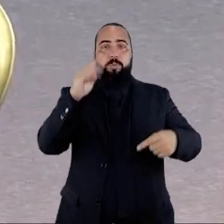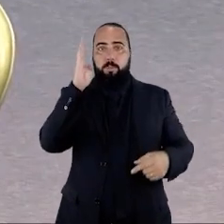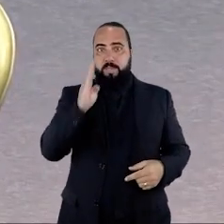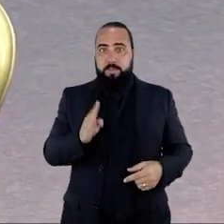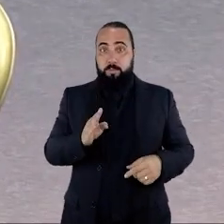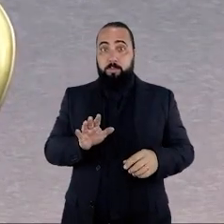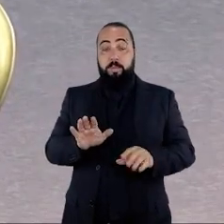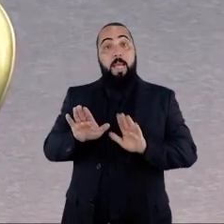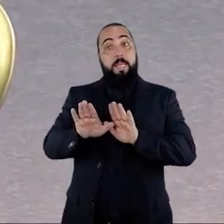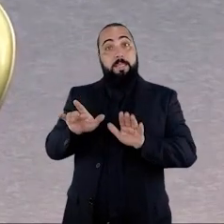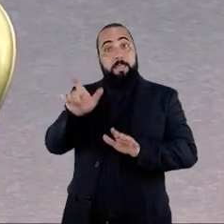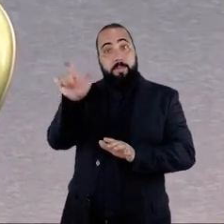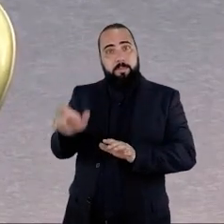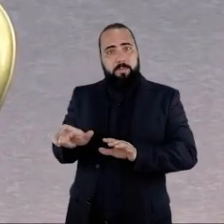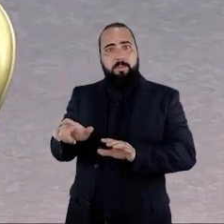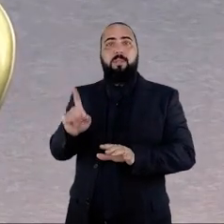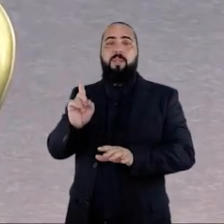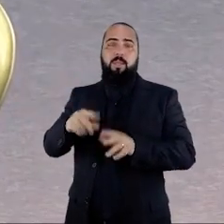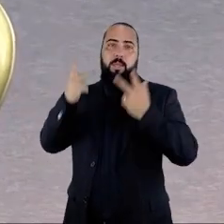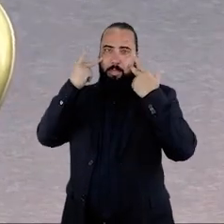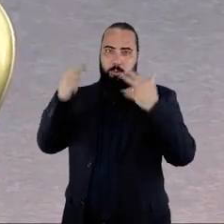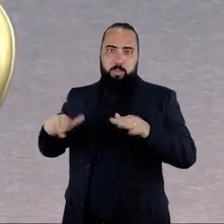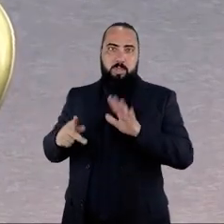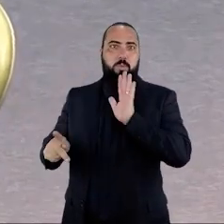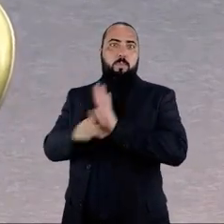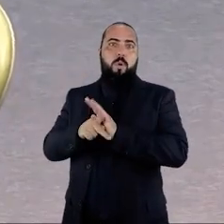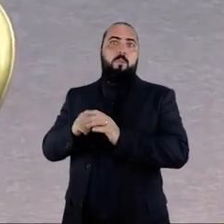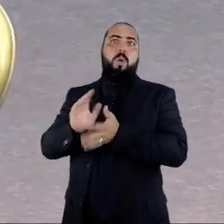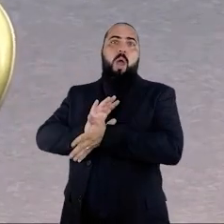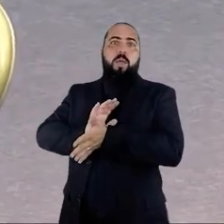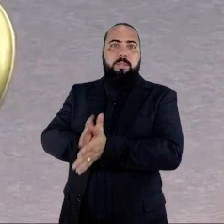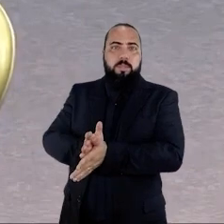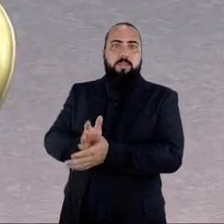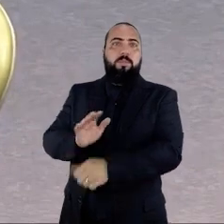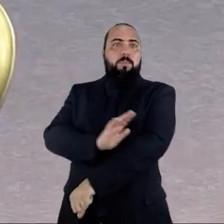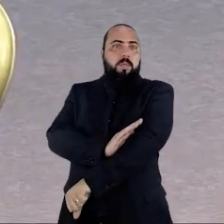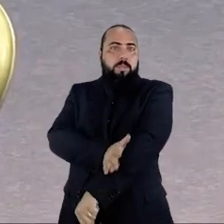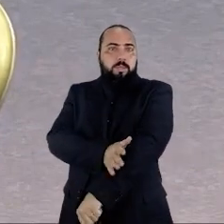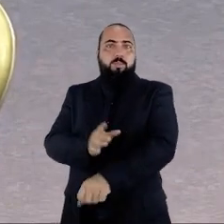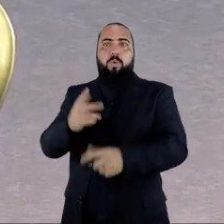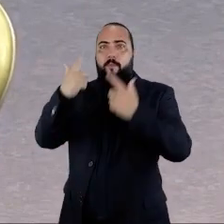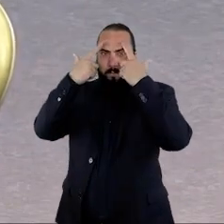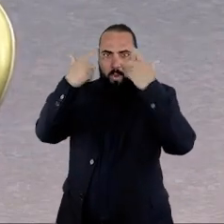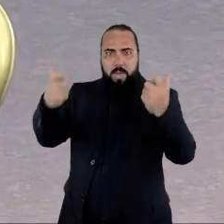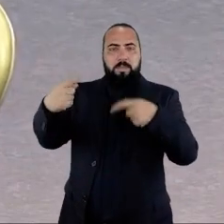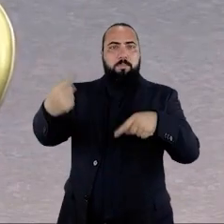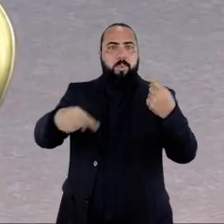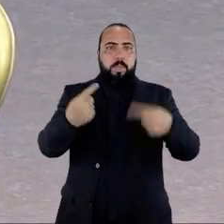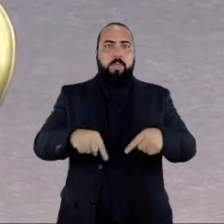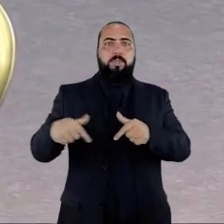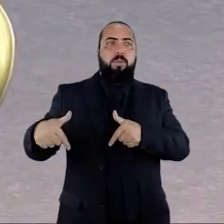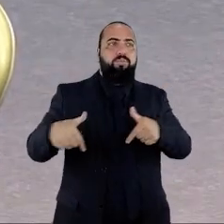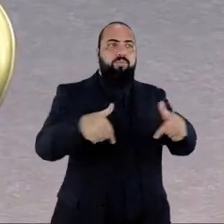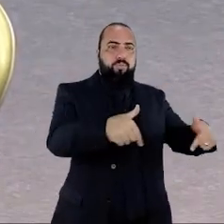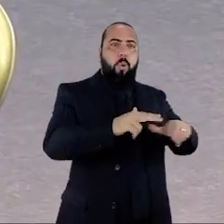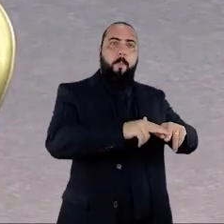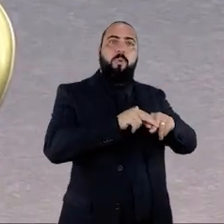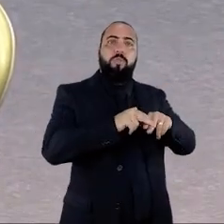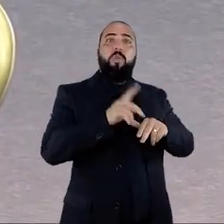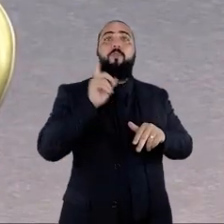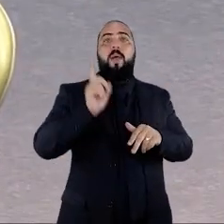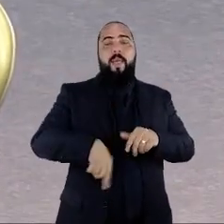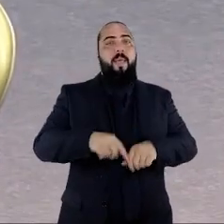no Brasil. Dessa maneira, com essa naturalização do racismo institucional, da violência política por